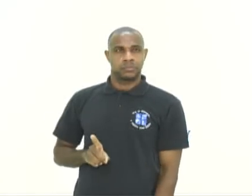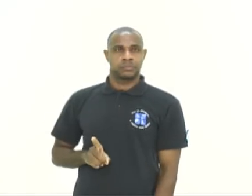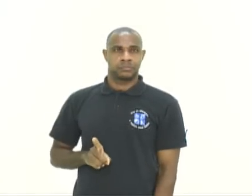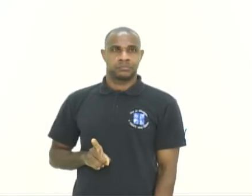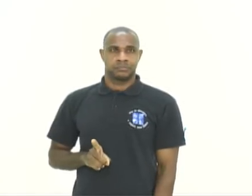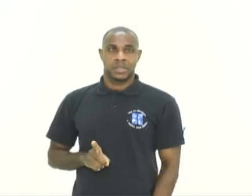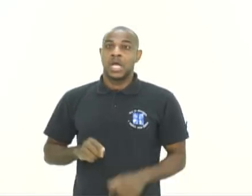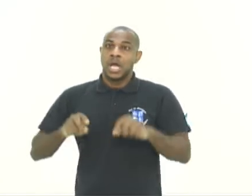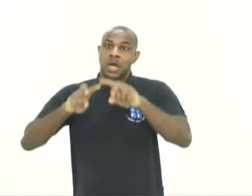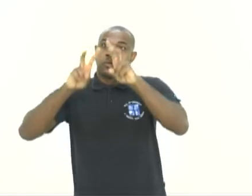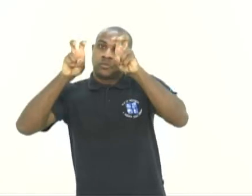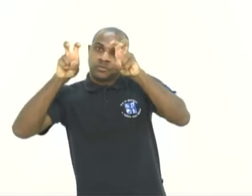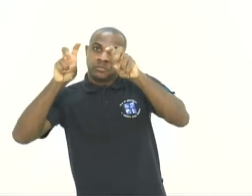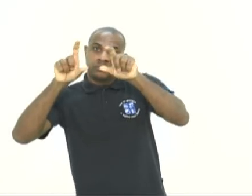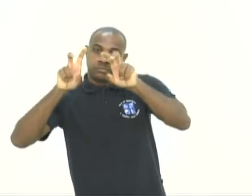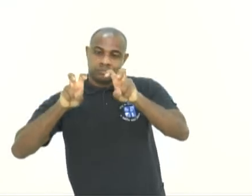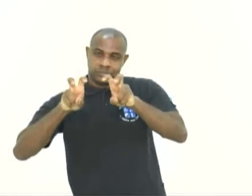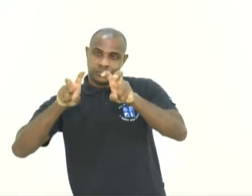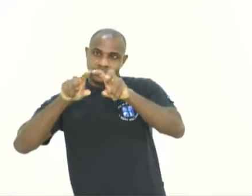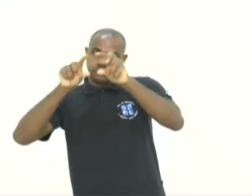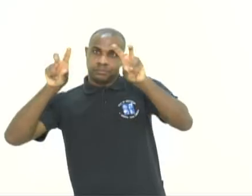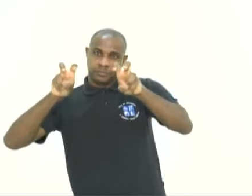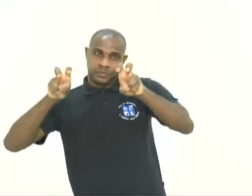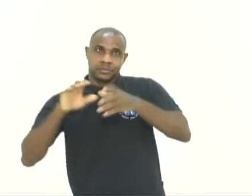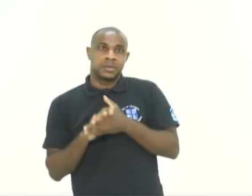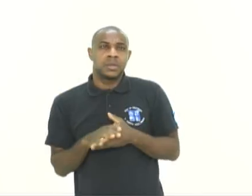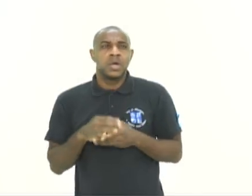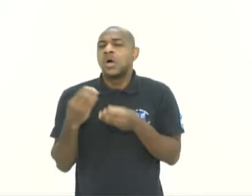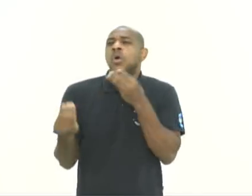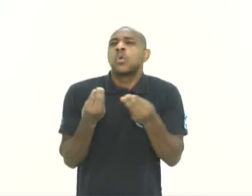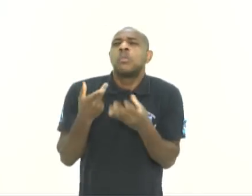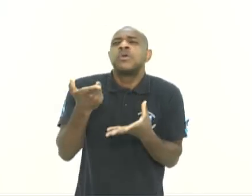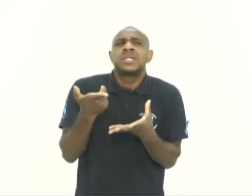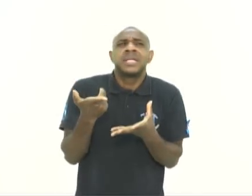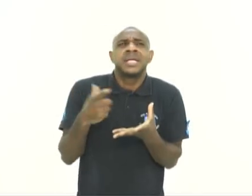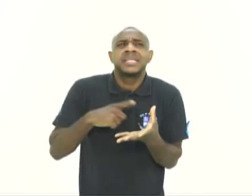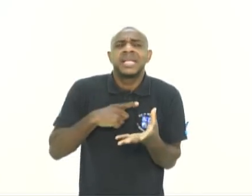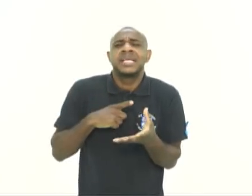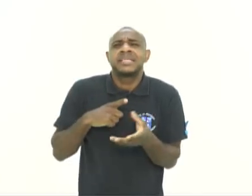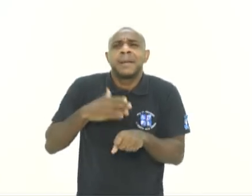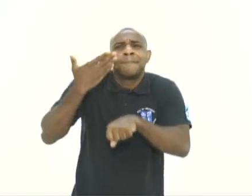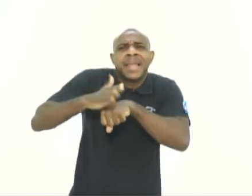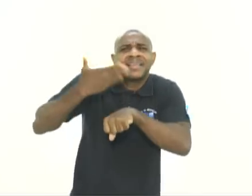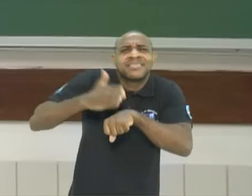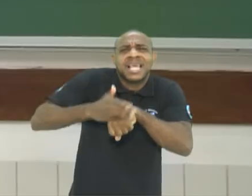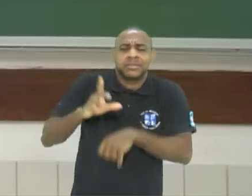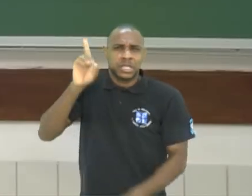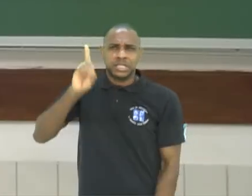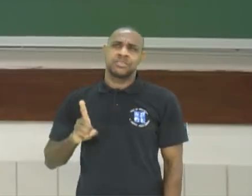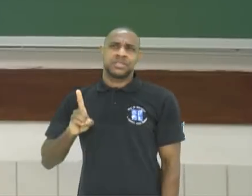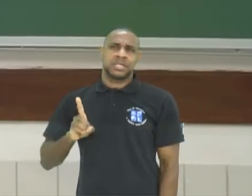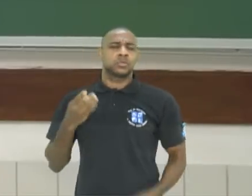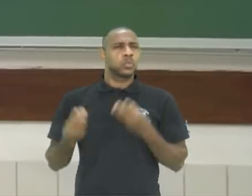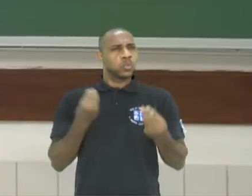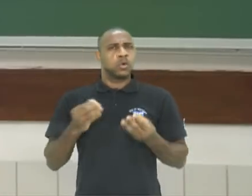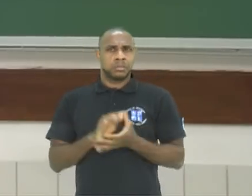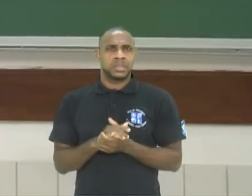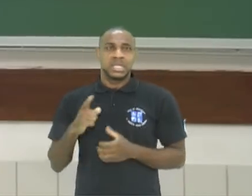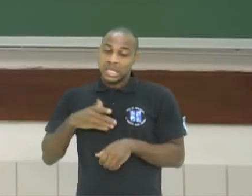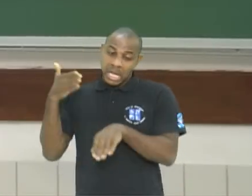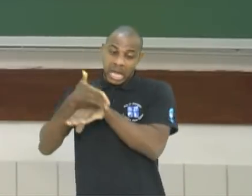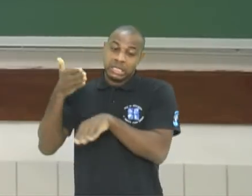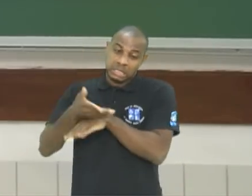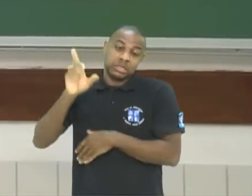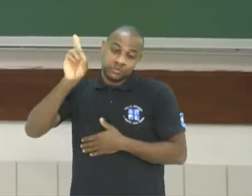é o subtítulo dele. De que forma você tem exercido esse direito? Então, se esse acesso à informação é um